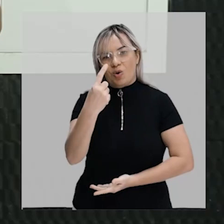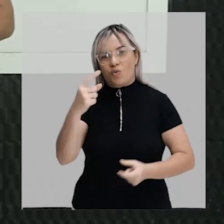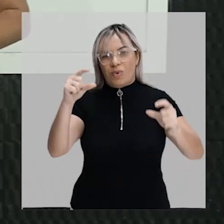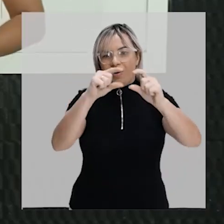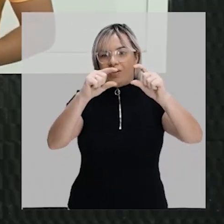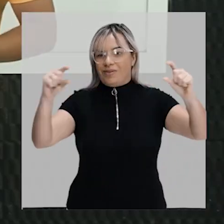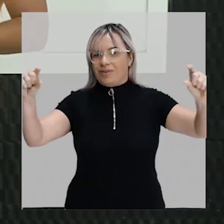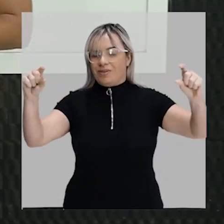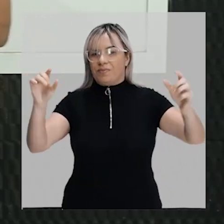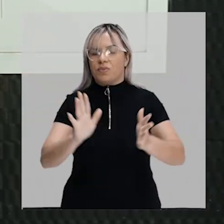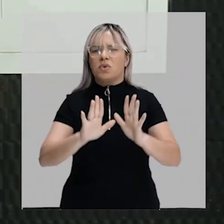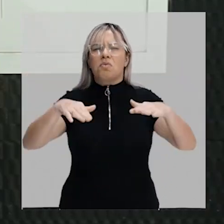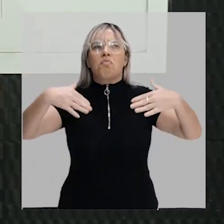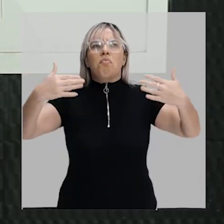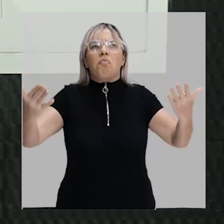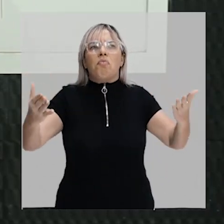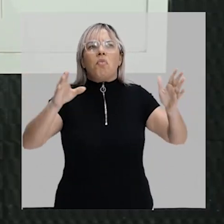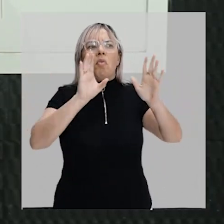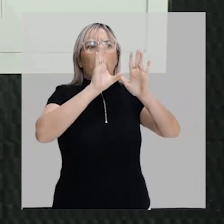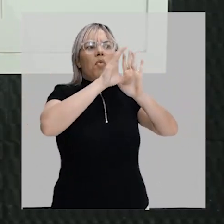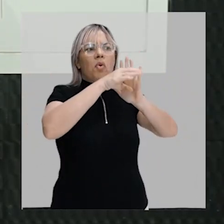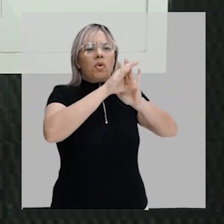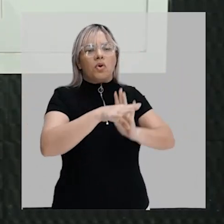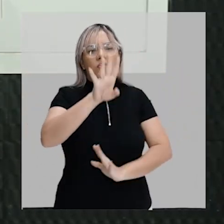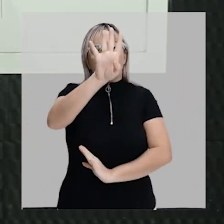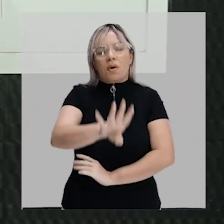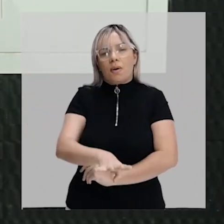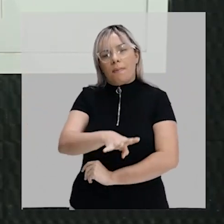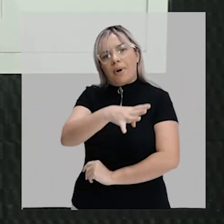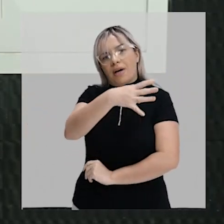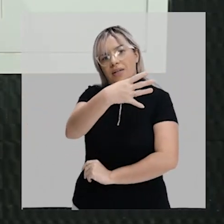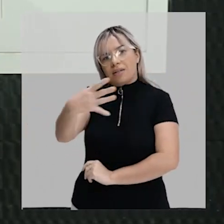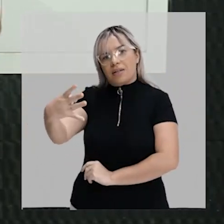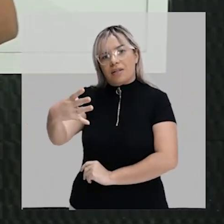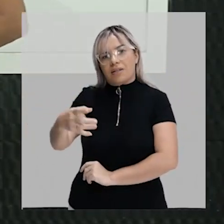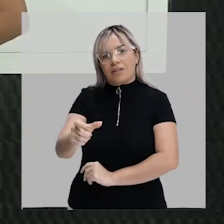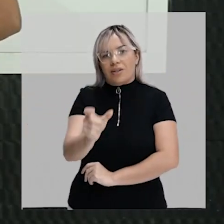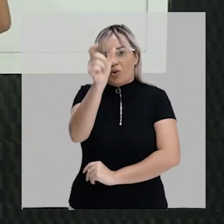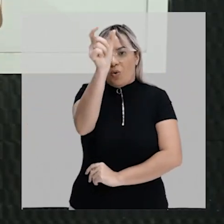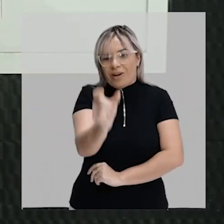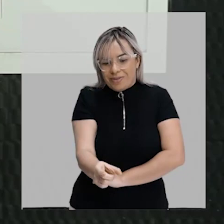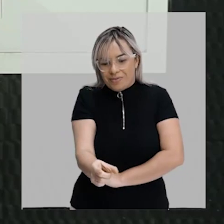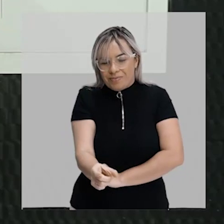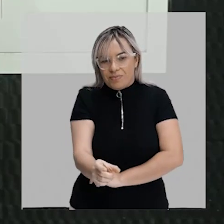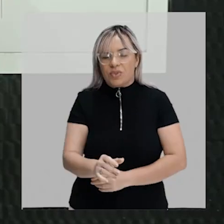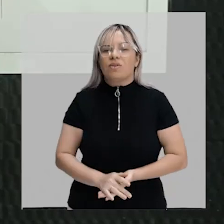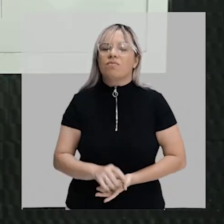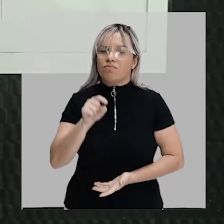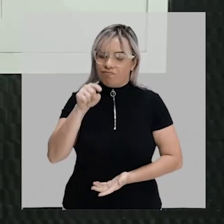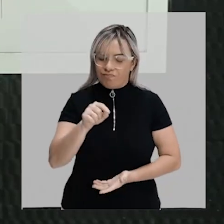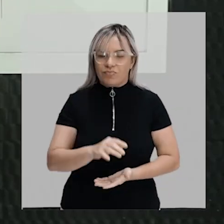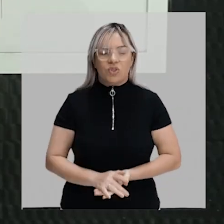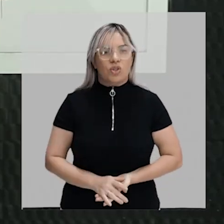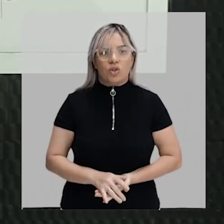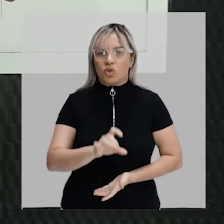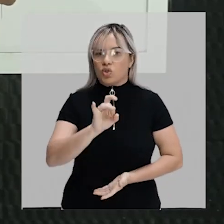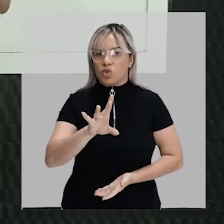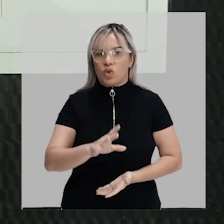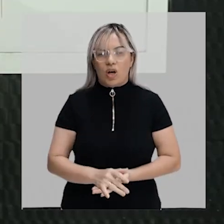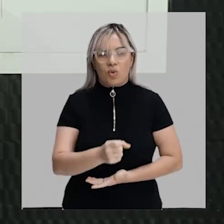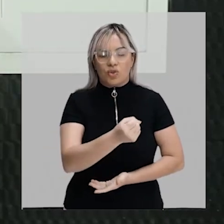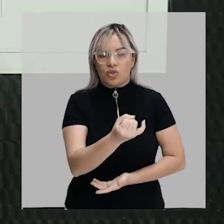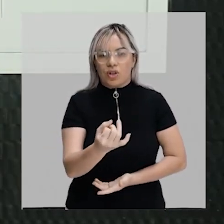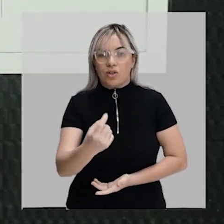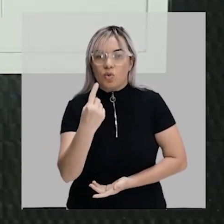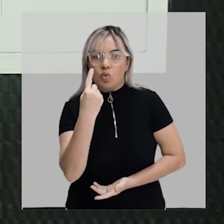uma linha o que que seria uma matriz coluna exatamente ouvir é uma matriz formada por apenas uma coluna